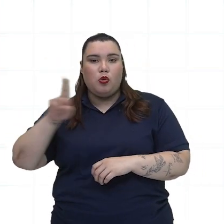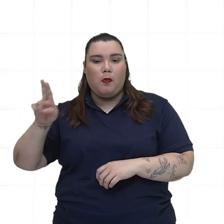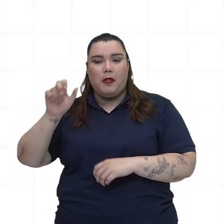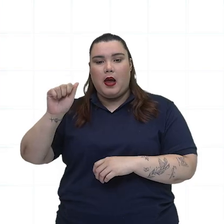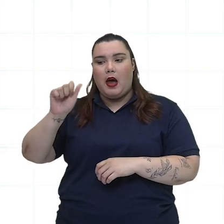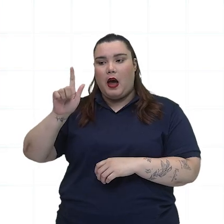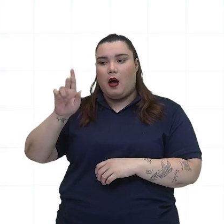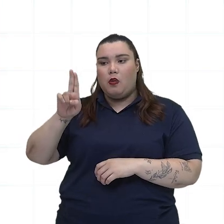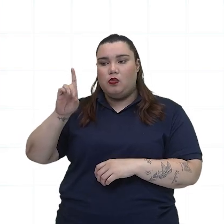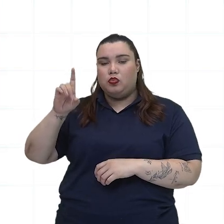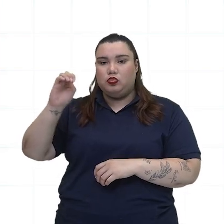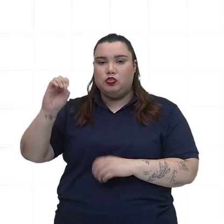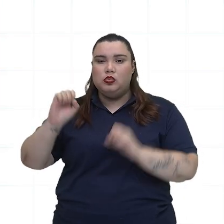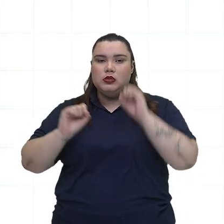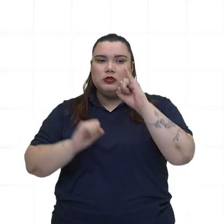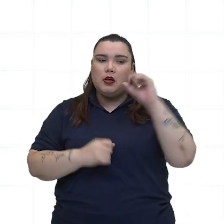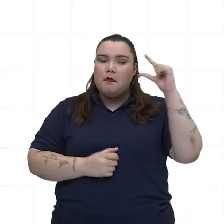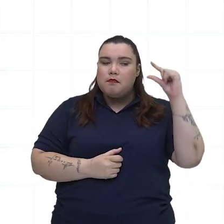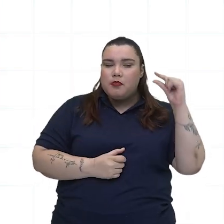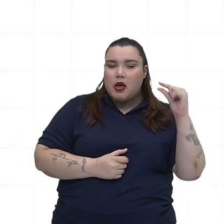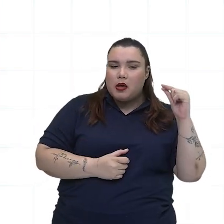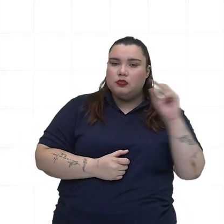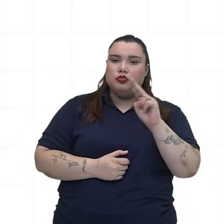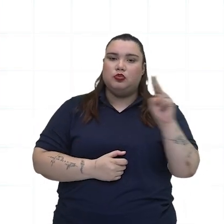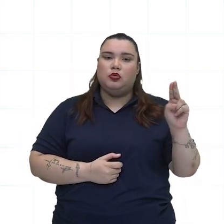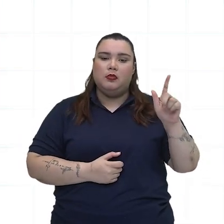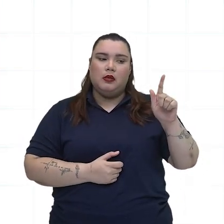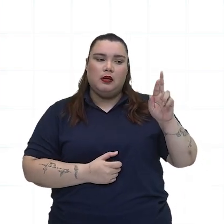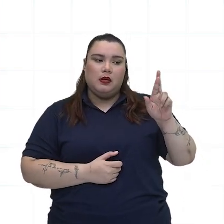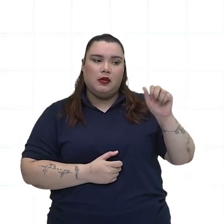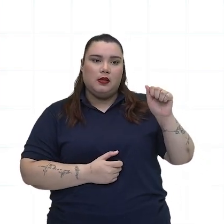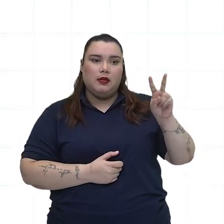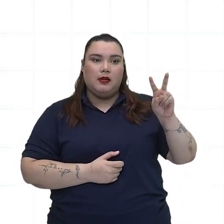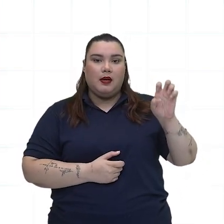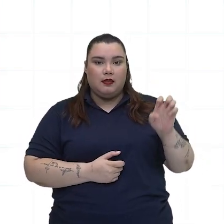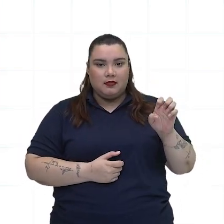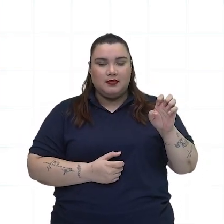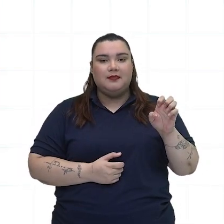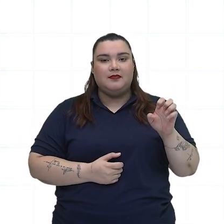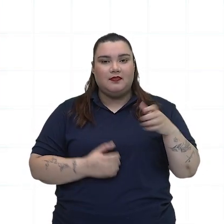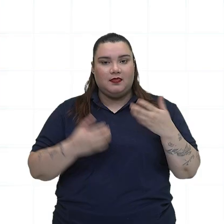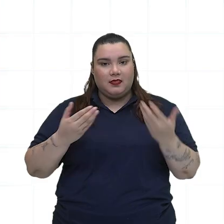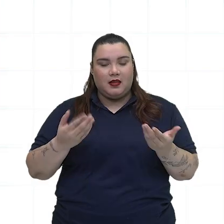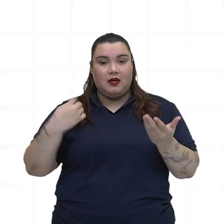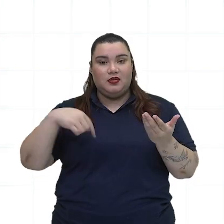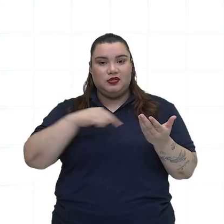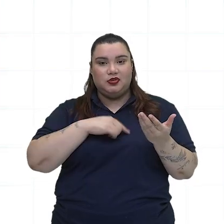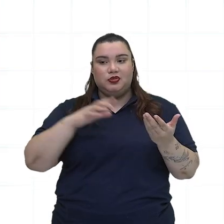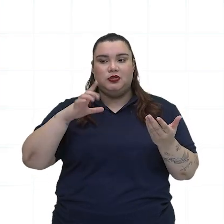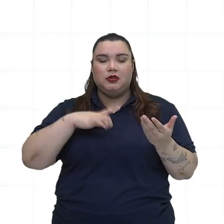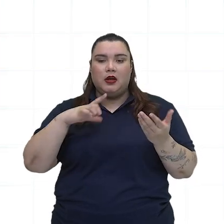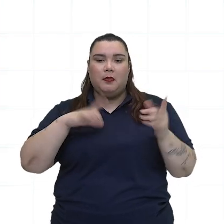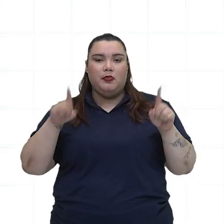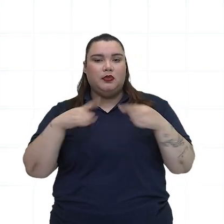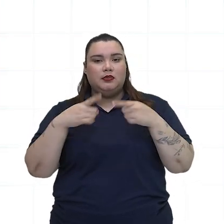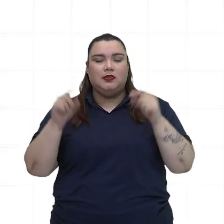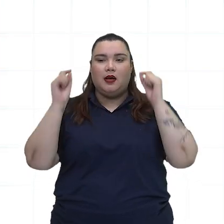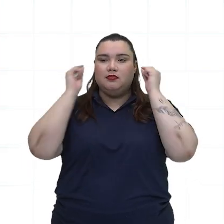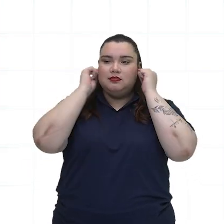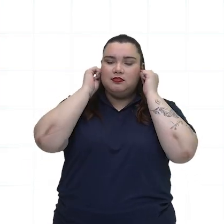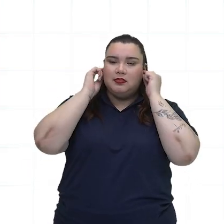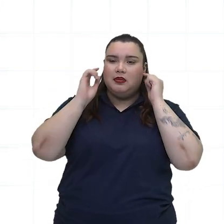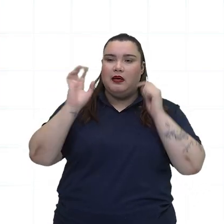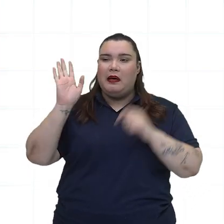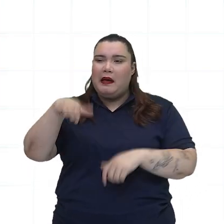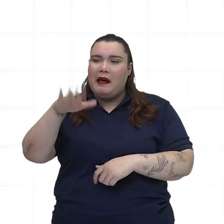um som grave. Olha só, uma confusão que a gente sempre faz. A gente está escutando música, aí a mãe fala: ai,